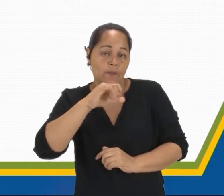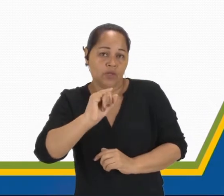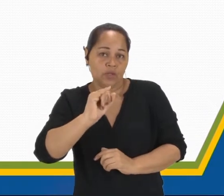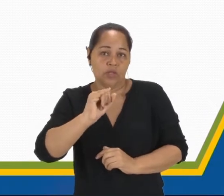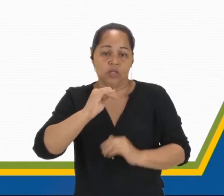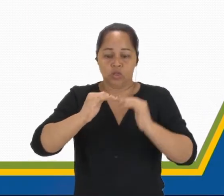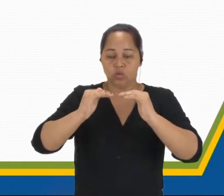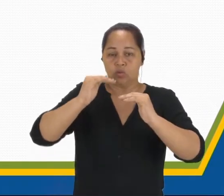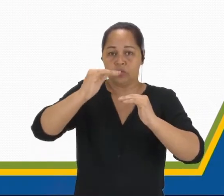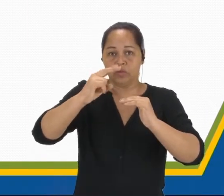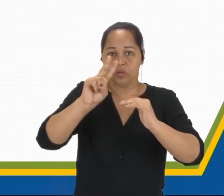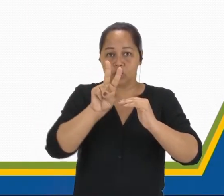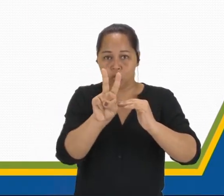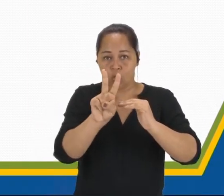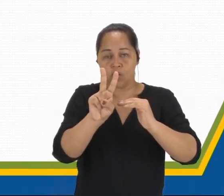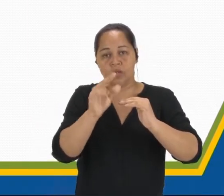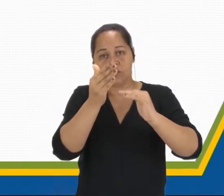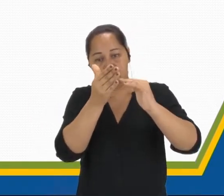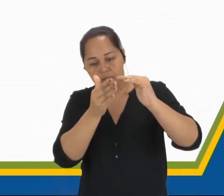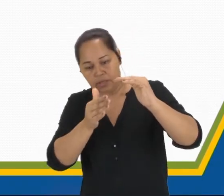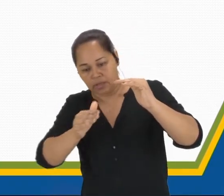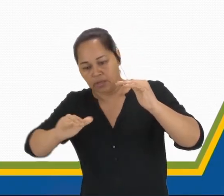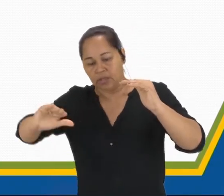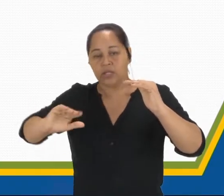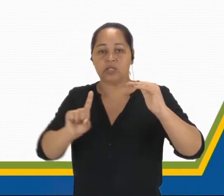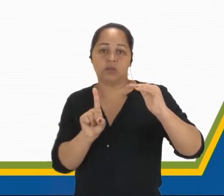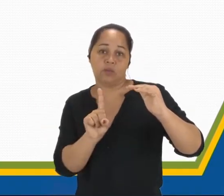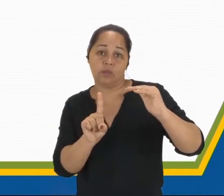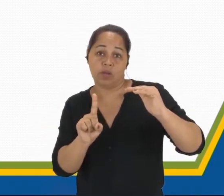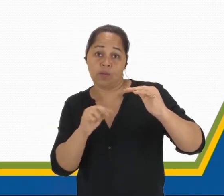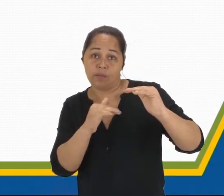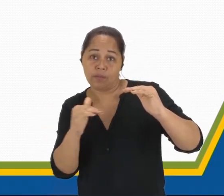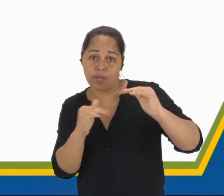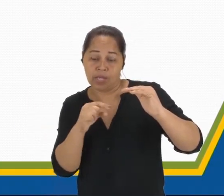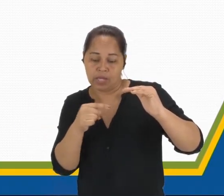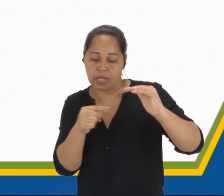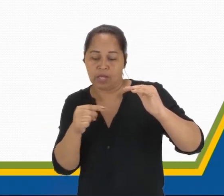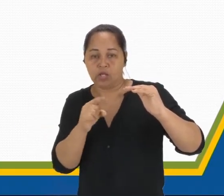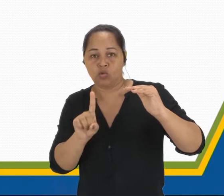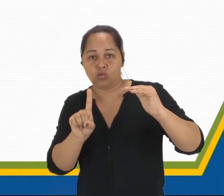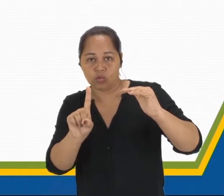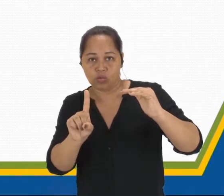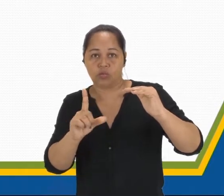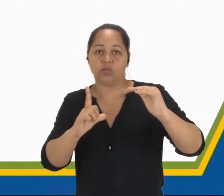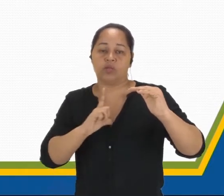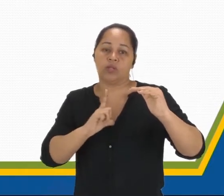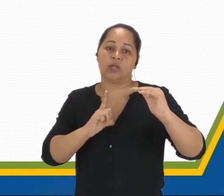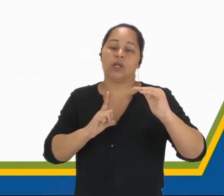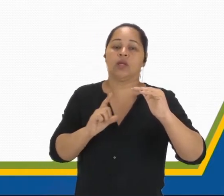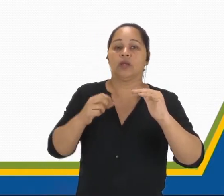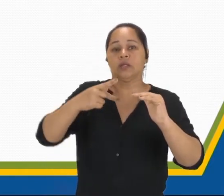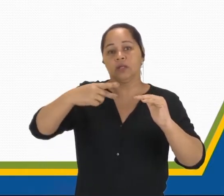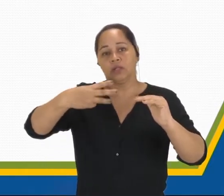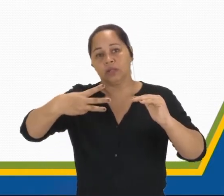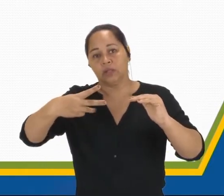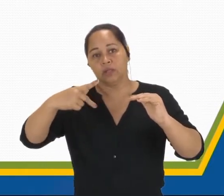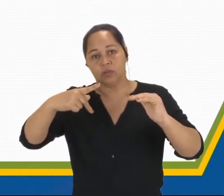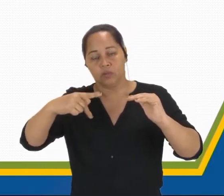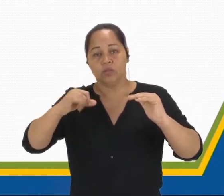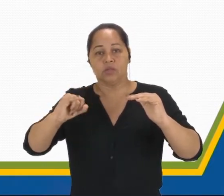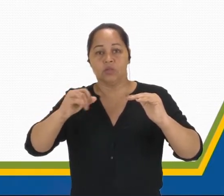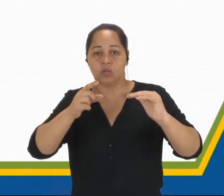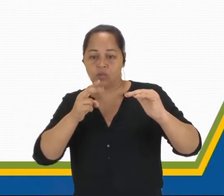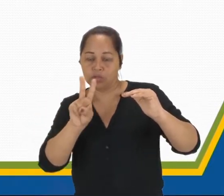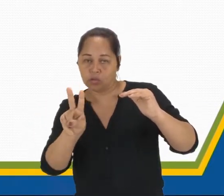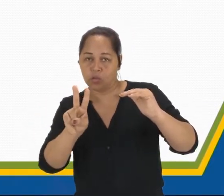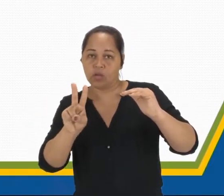cima do eixo. Cosseno de π desce para -1. Ó. E o cosseno de 3π sobre 2 é 0 e de 2π é 1.